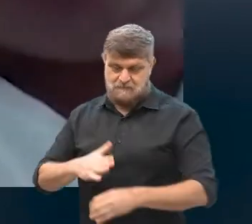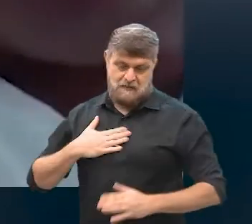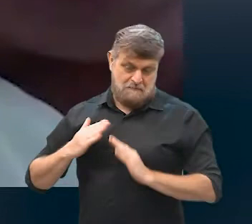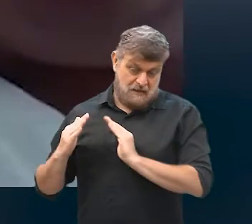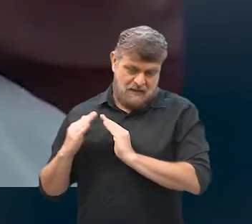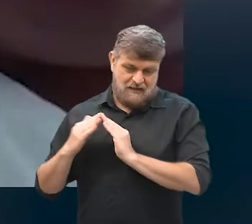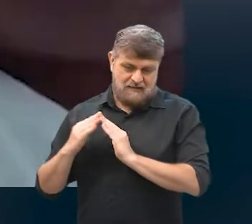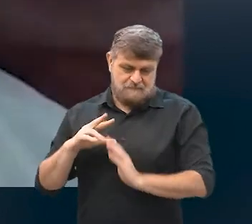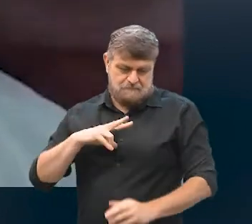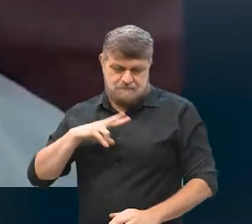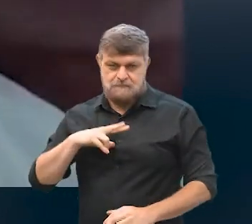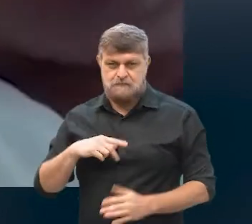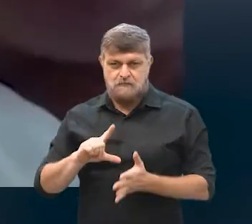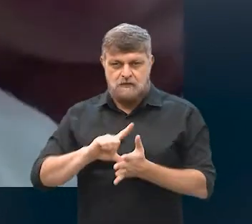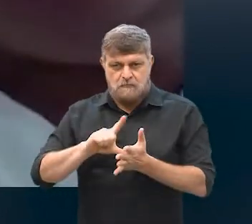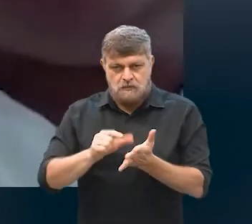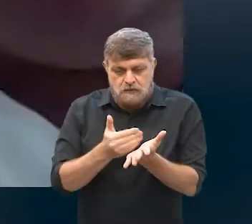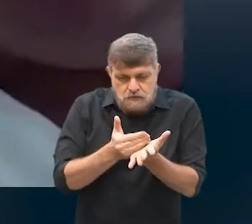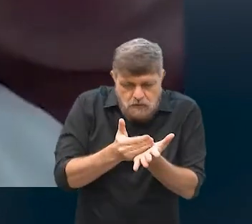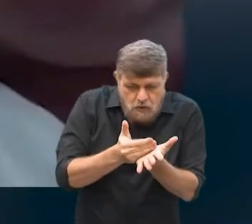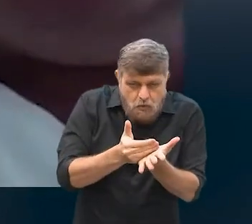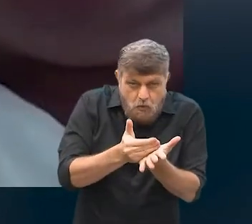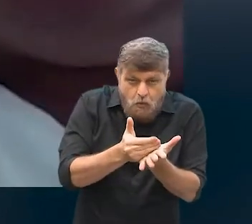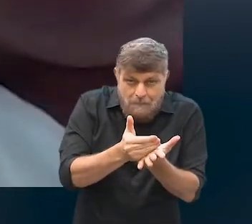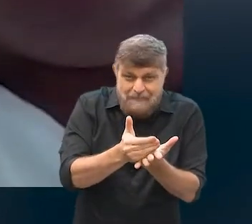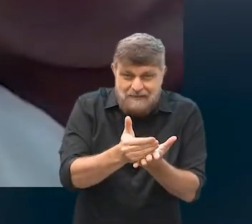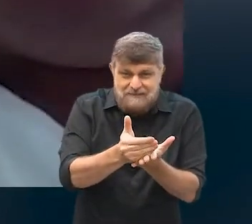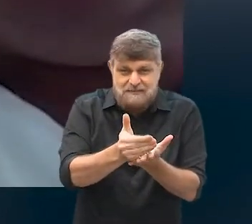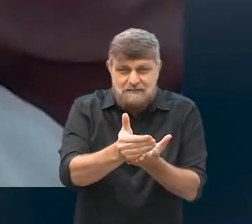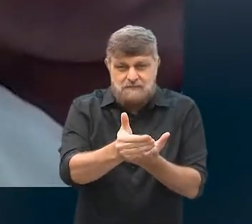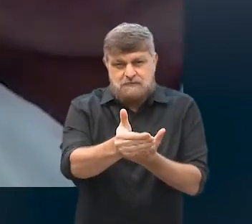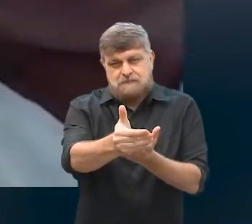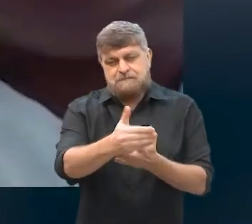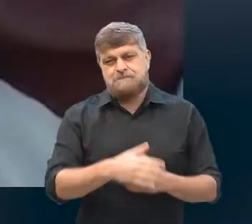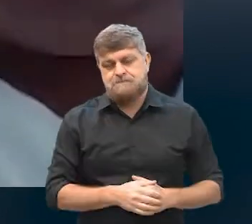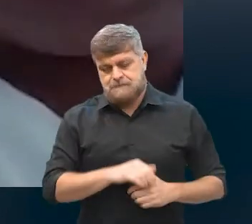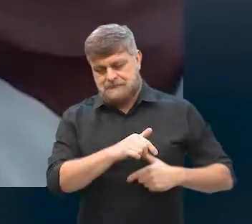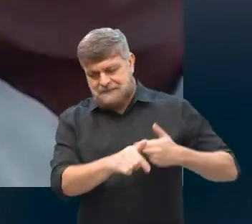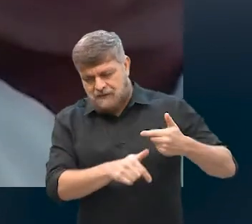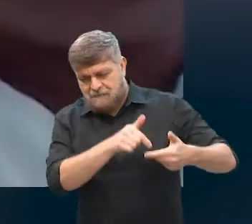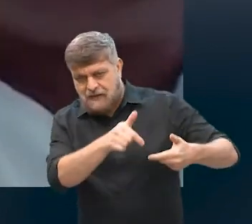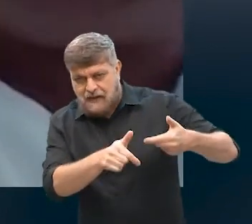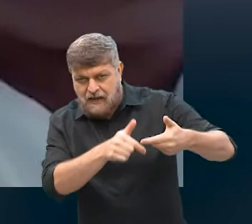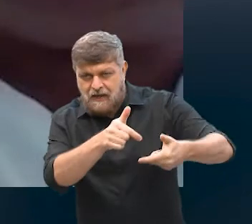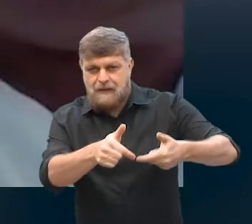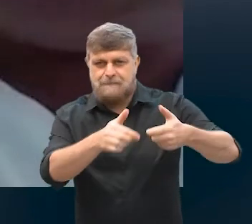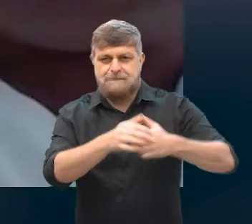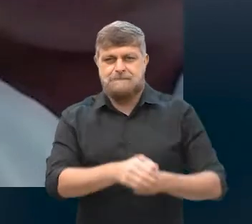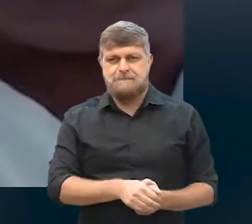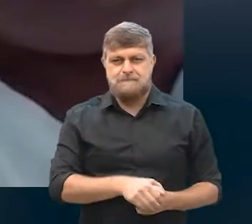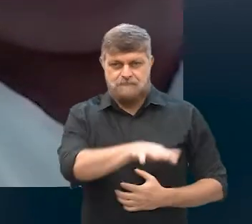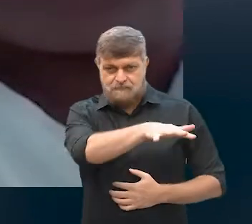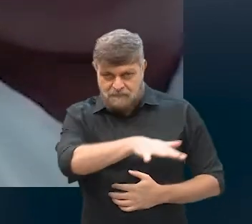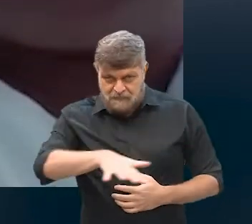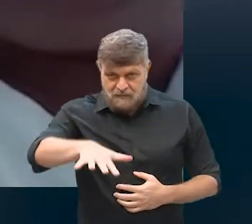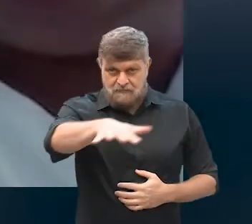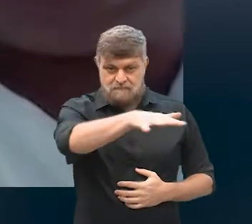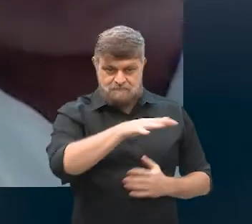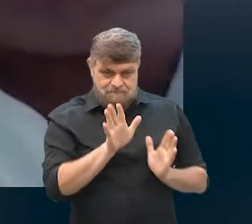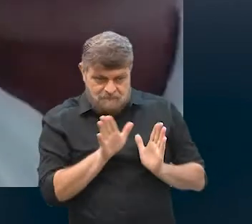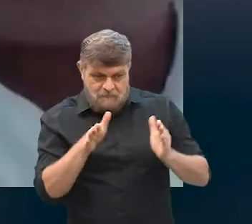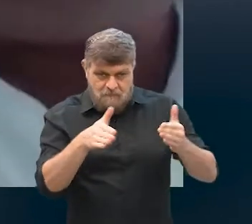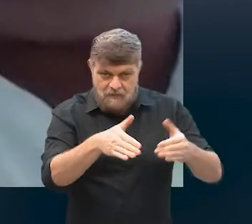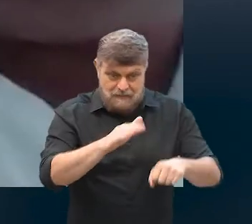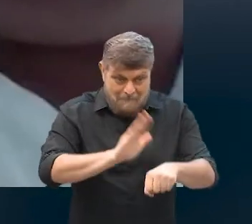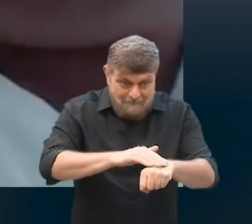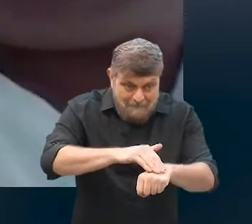Logo quando a gente começou a trabalhar assim em um número